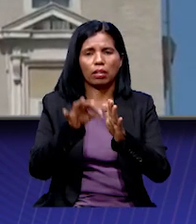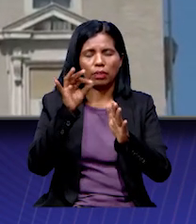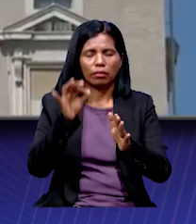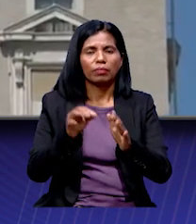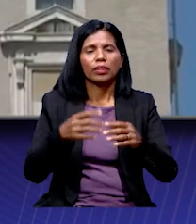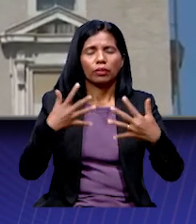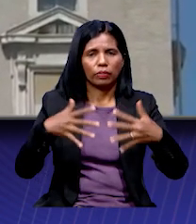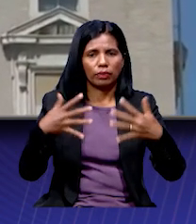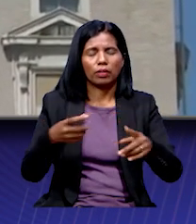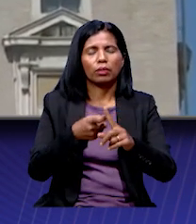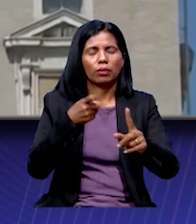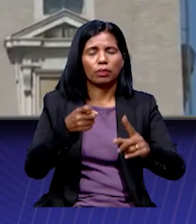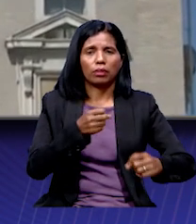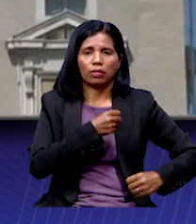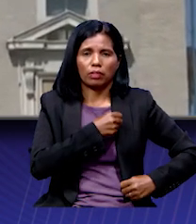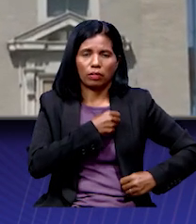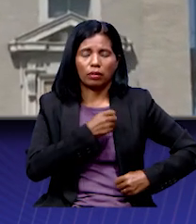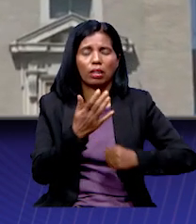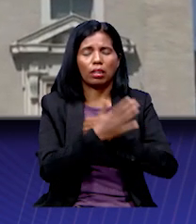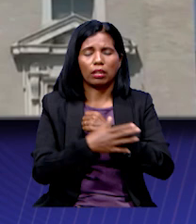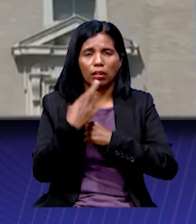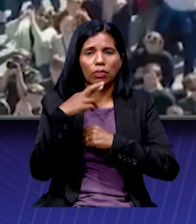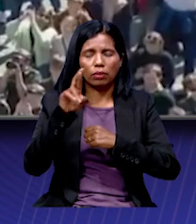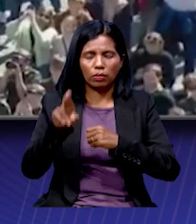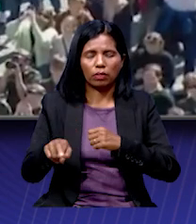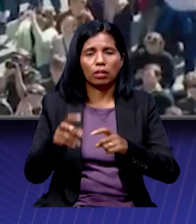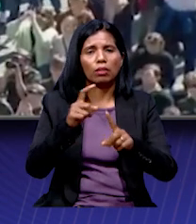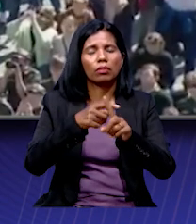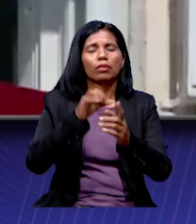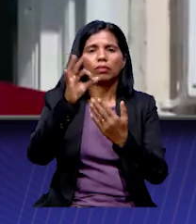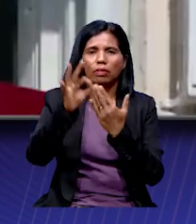invasão russi militar Rússia desde fulano fevereiro ne.